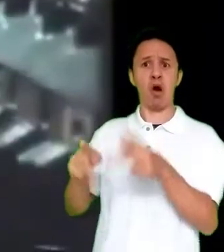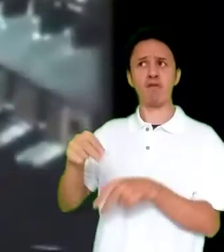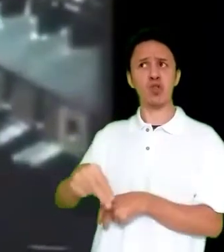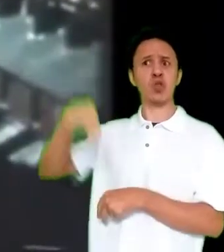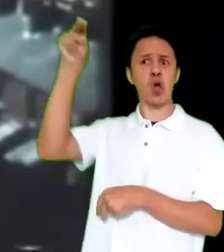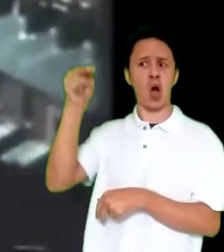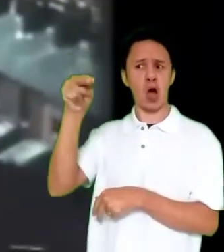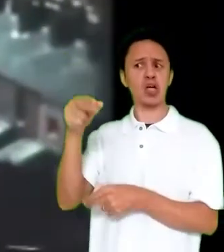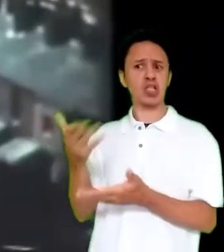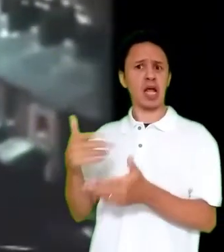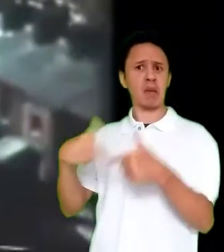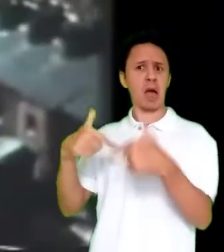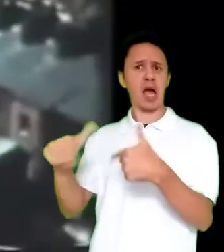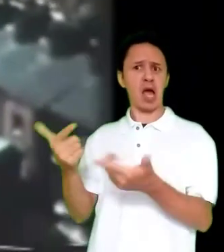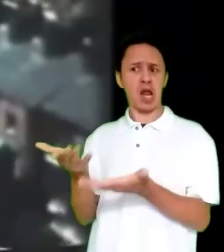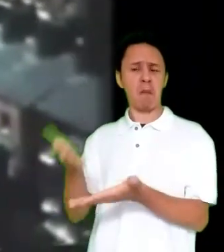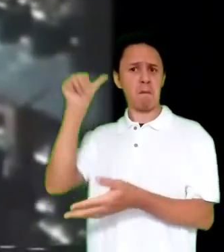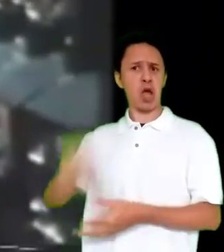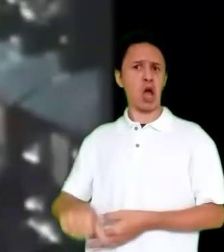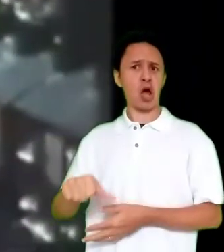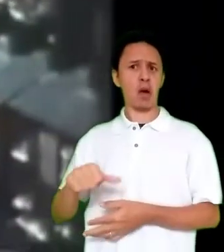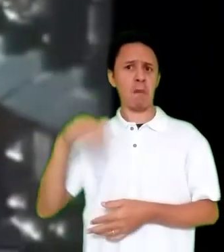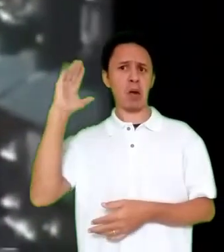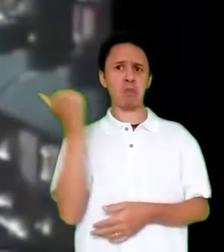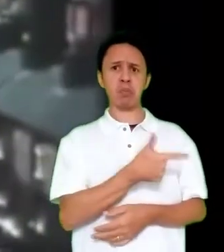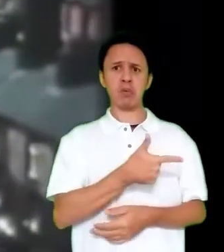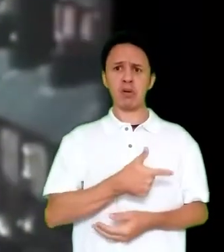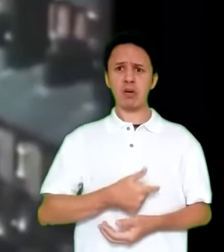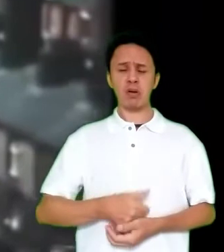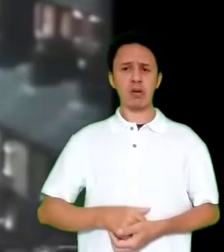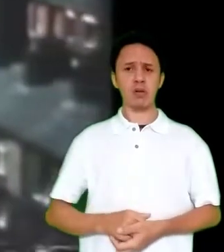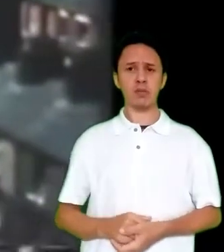pobres trabalhadores do norte civilizado.